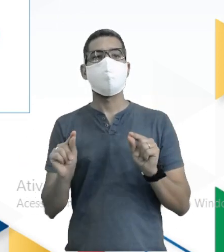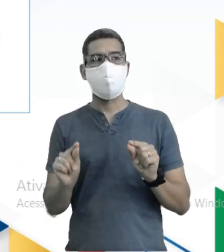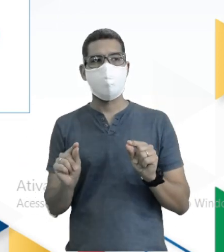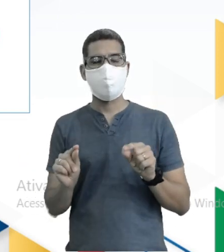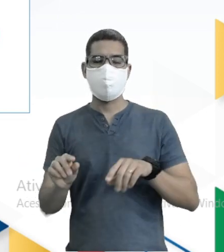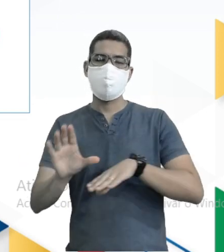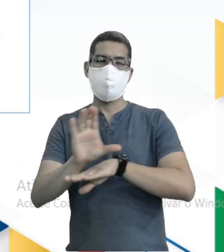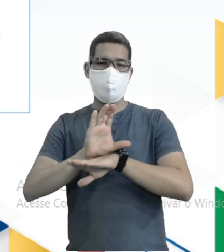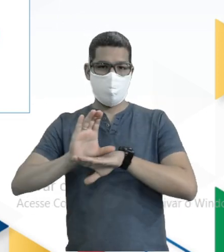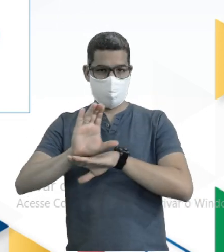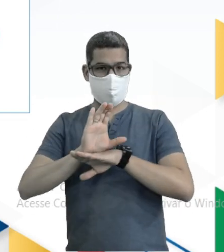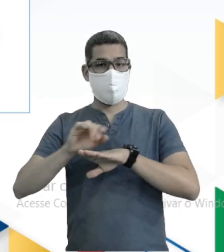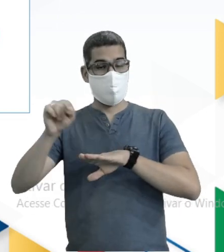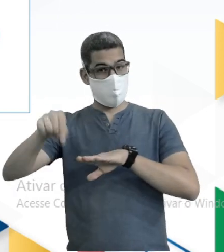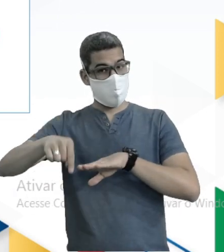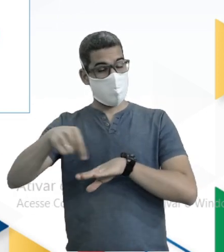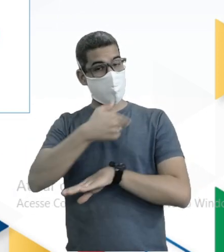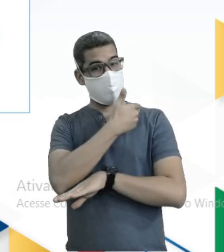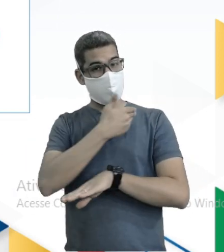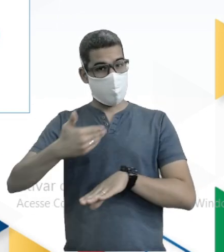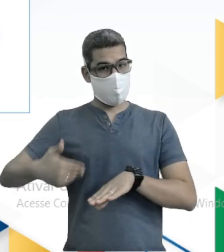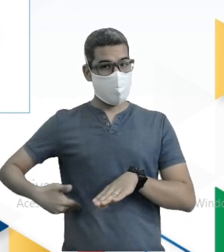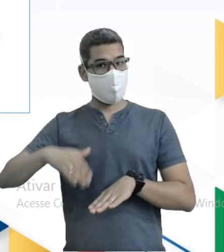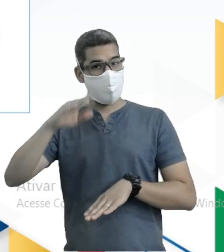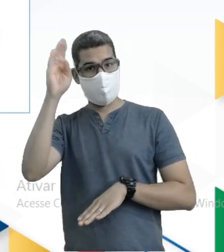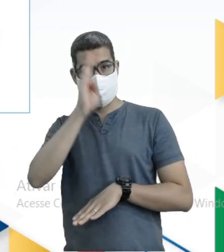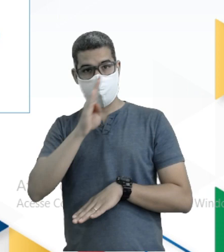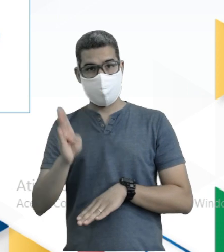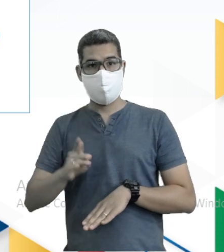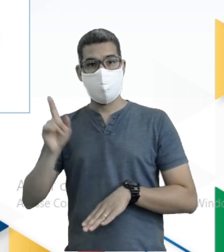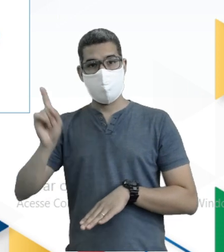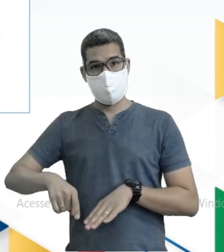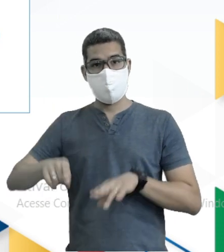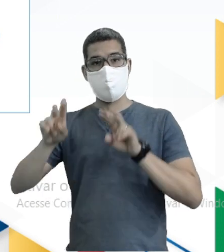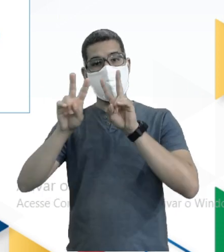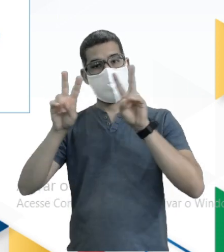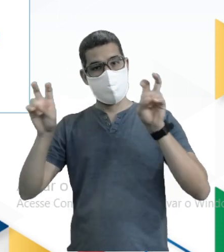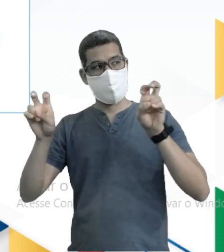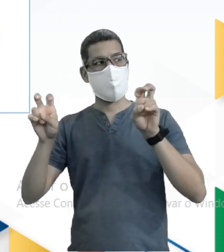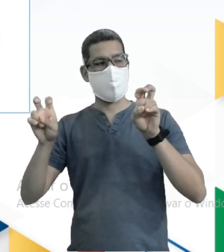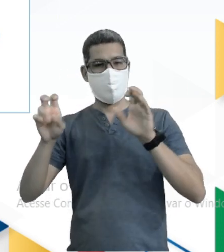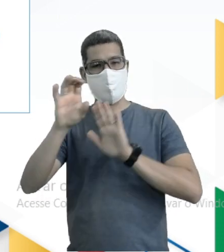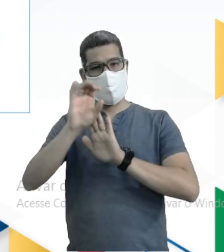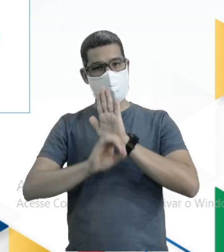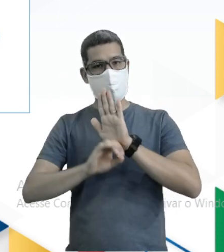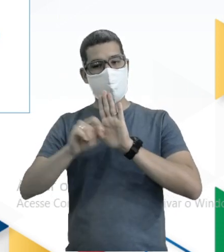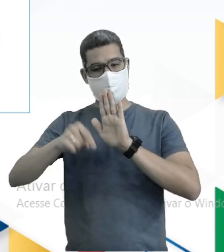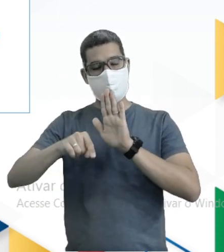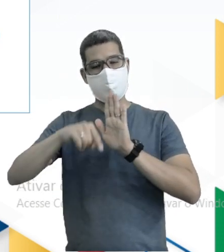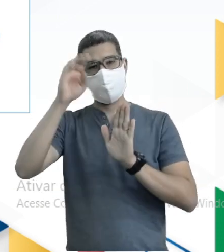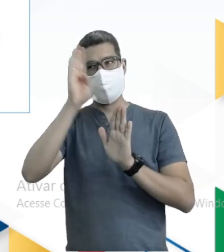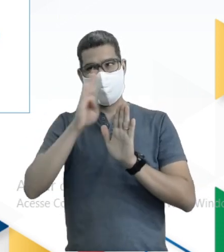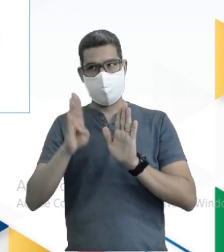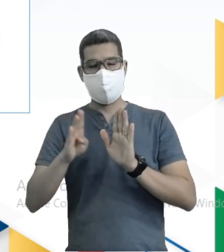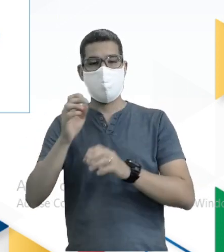Constituição da República Federativa do Brasil, esse é o nome oficial do nosso país. A de 88, como